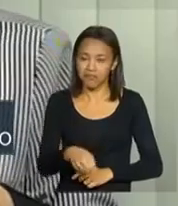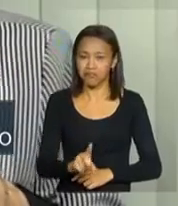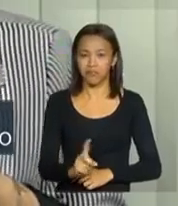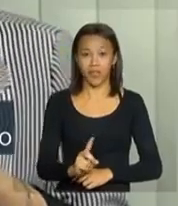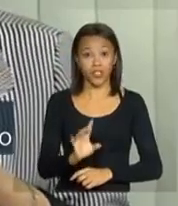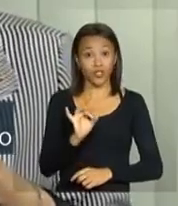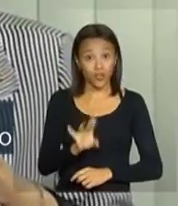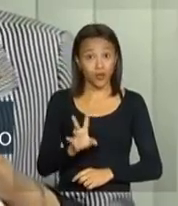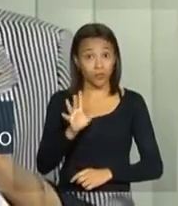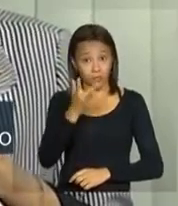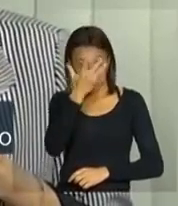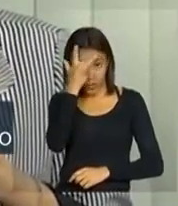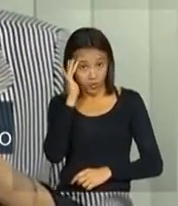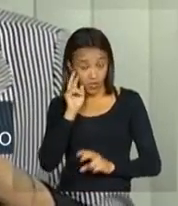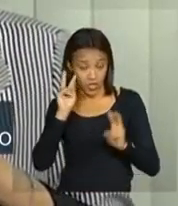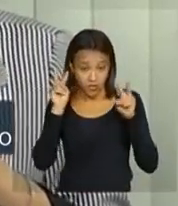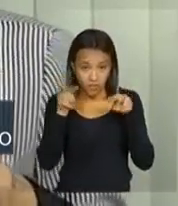precisamos de olhares